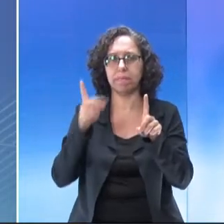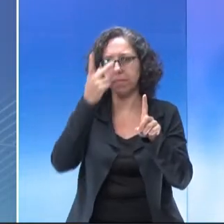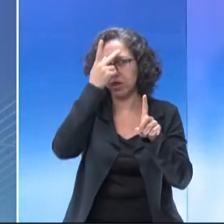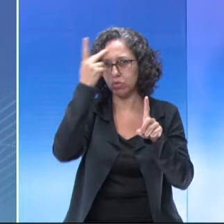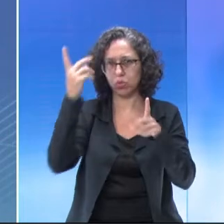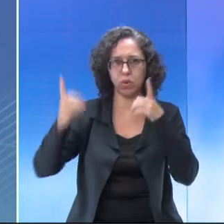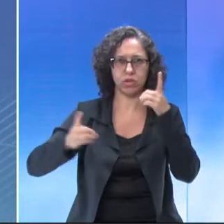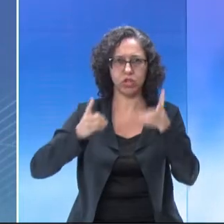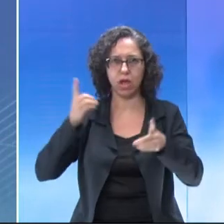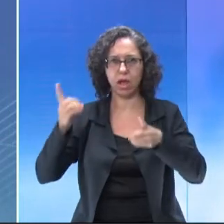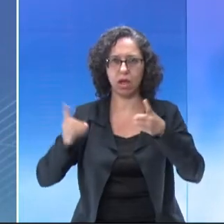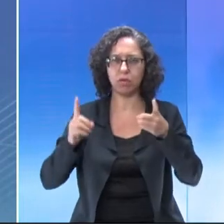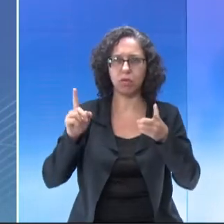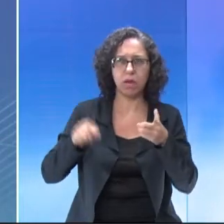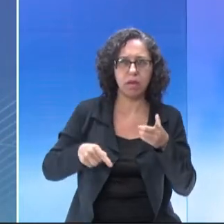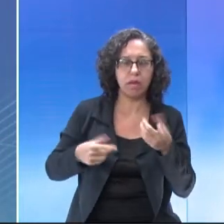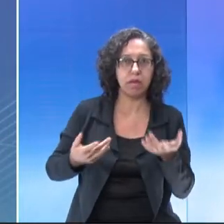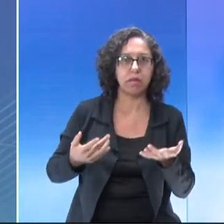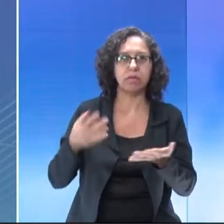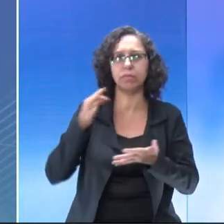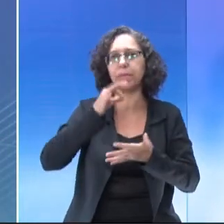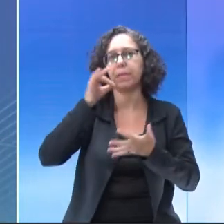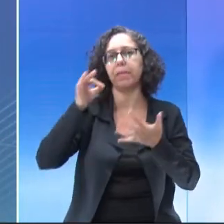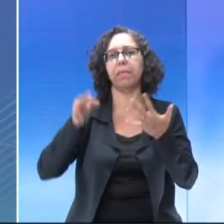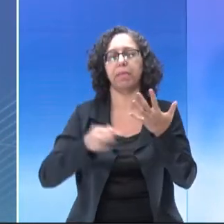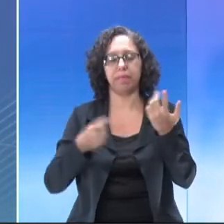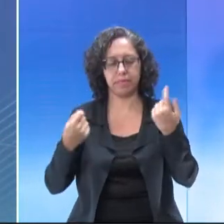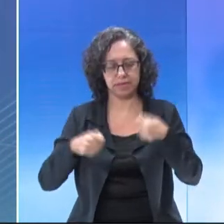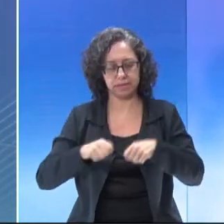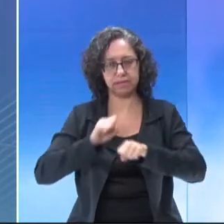muito importante observar esse emprego das aspas.